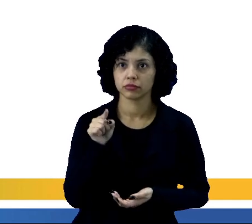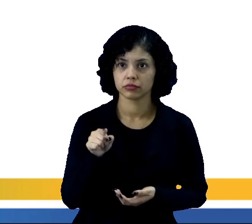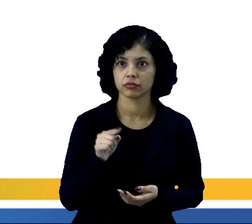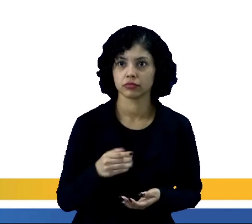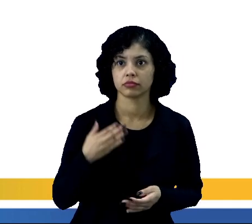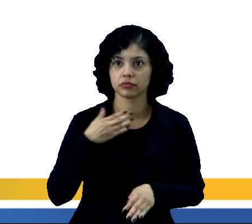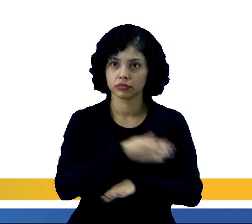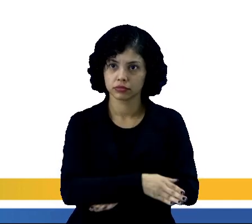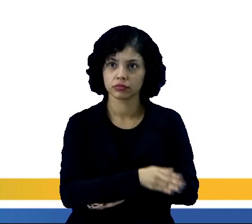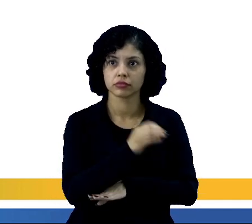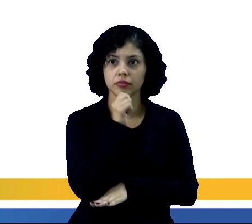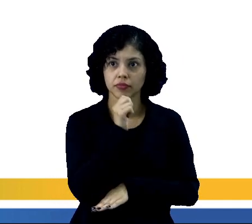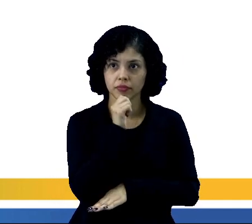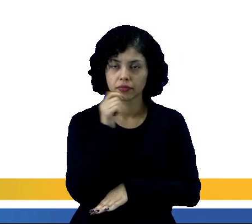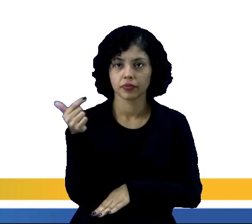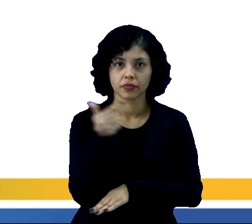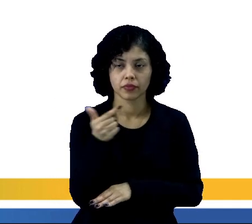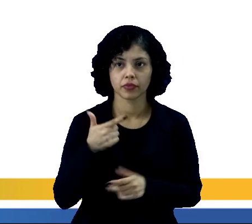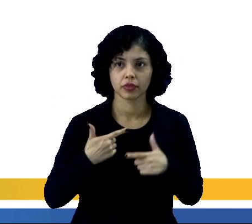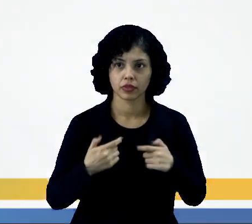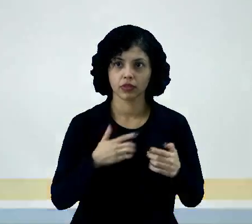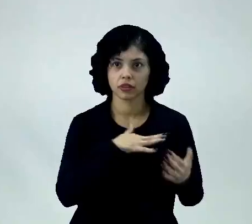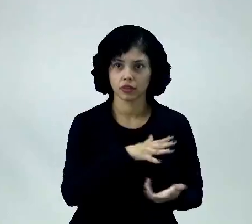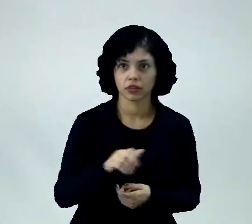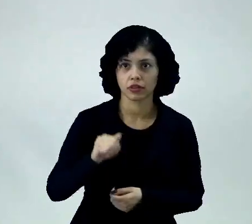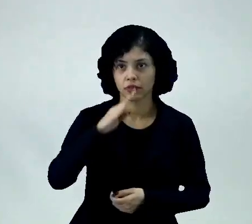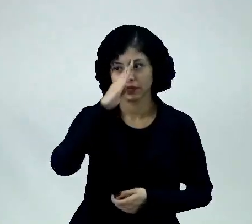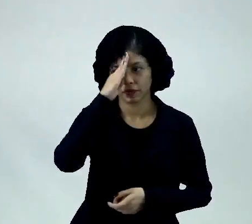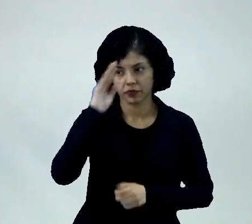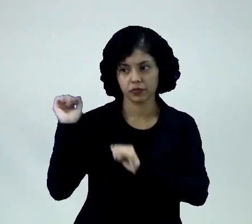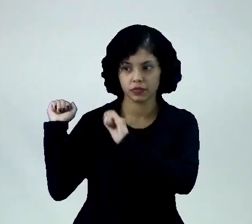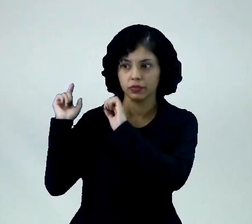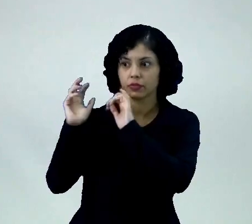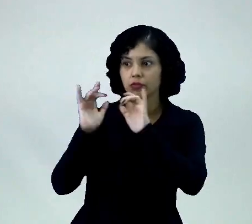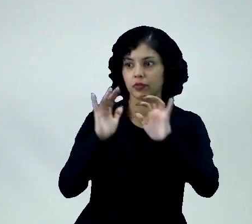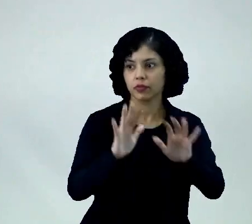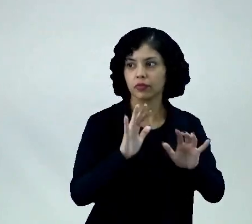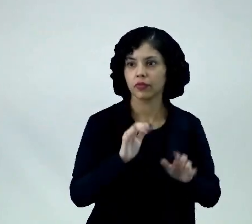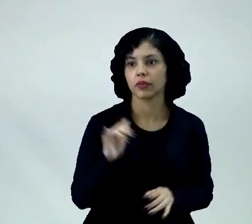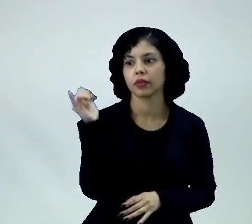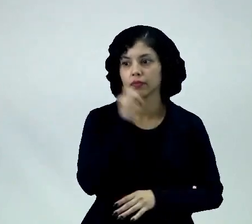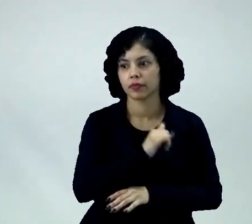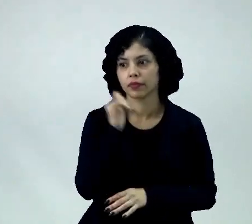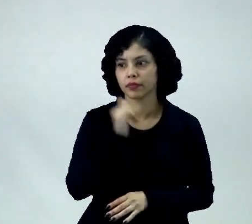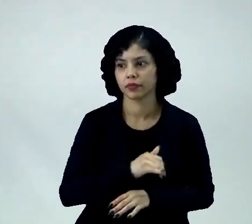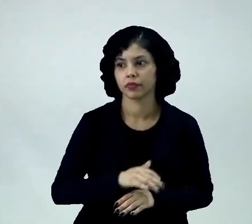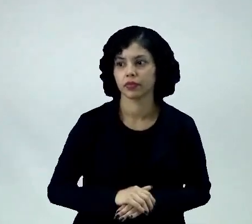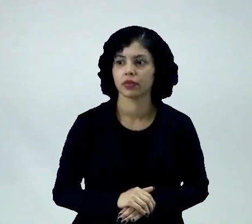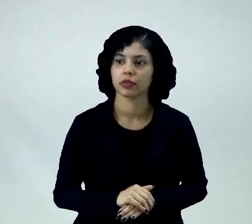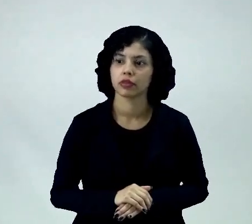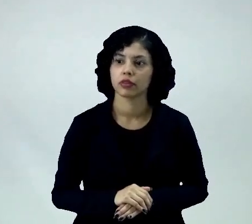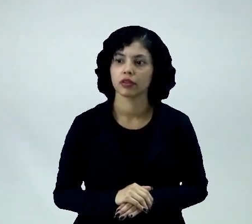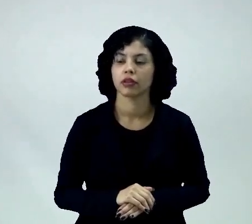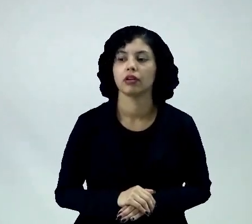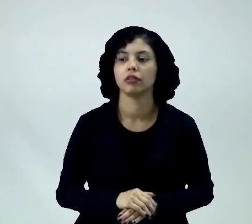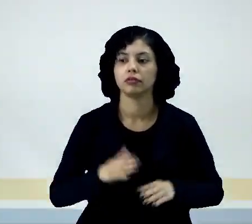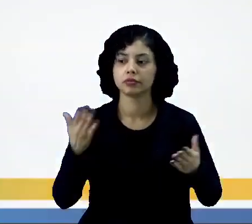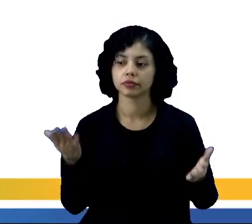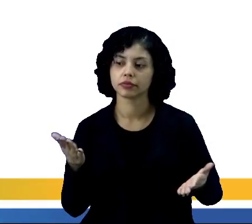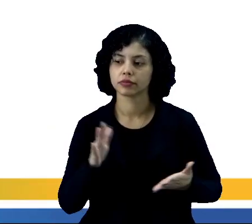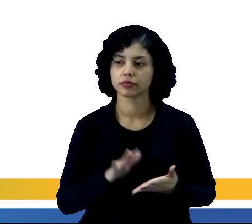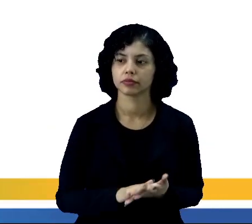nesse momento aí da Segunda Guerra Militar, né, invadindo a Itália.